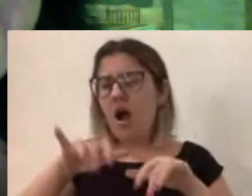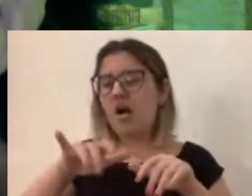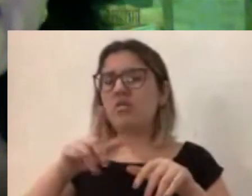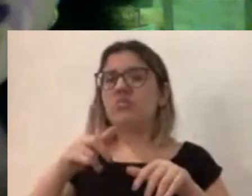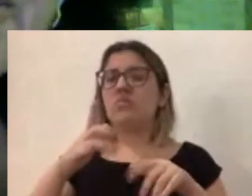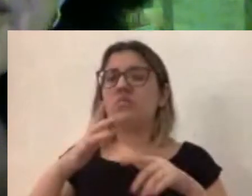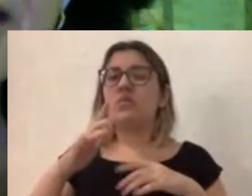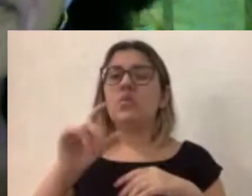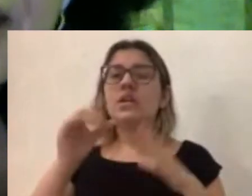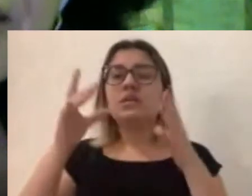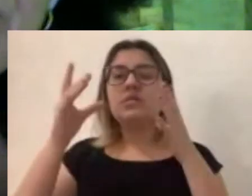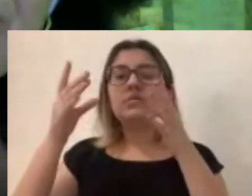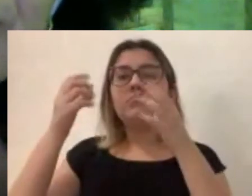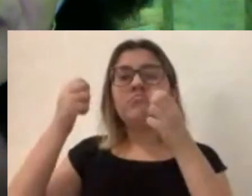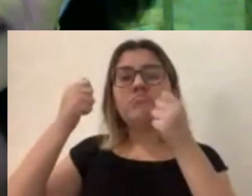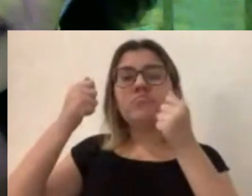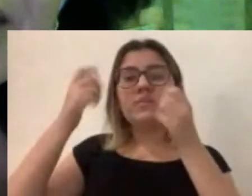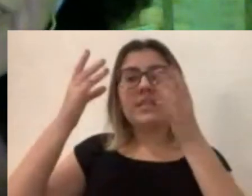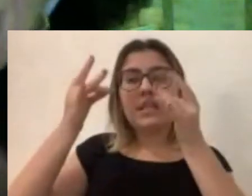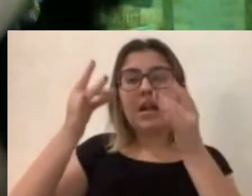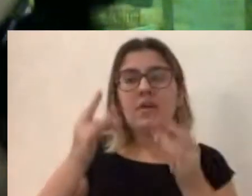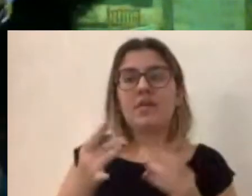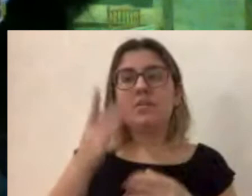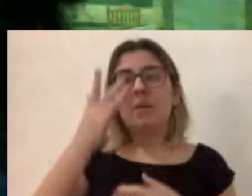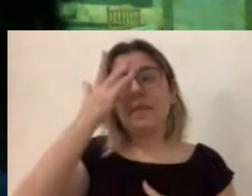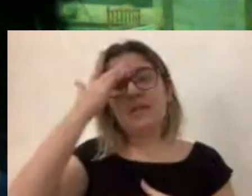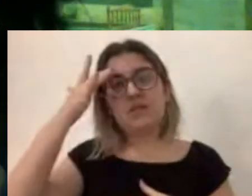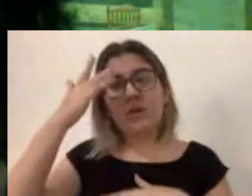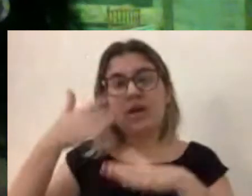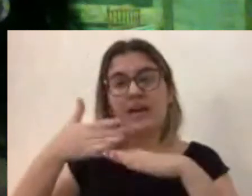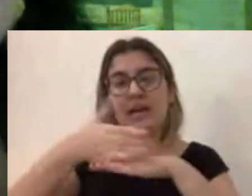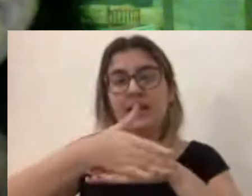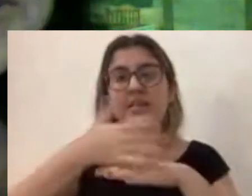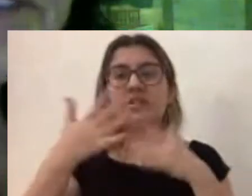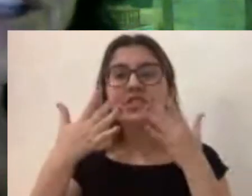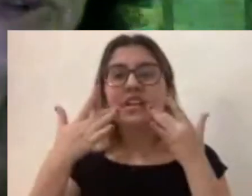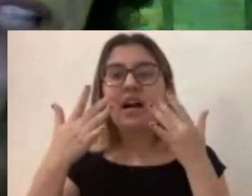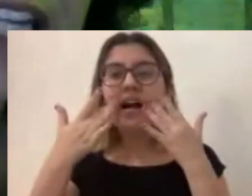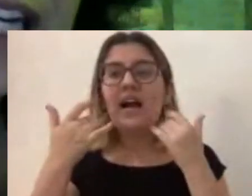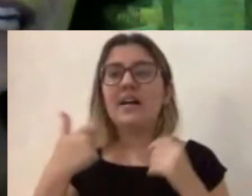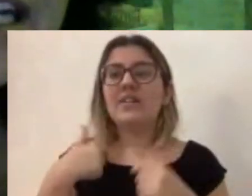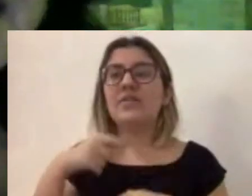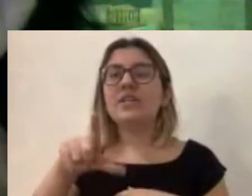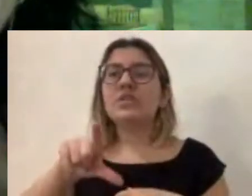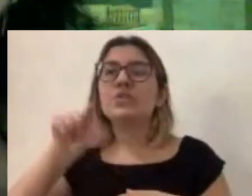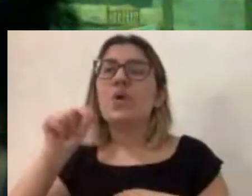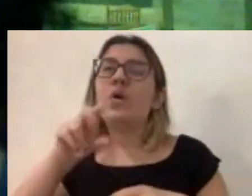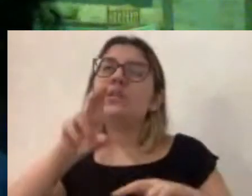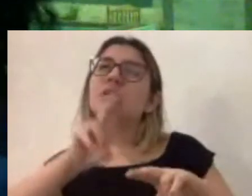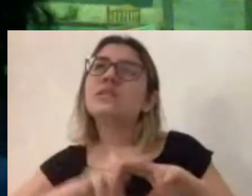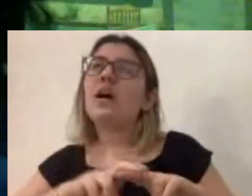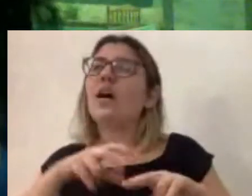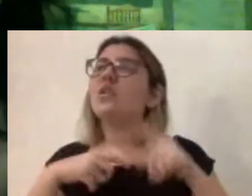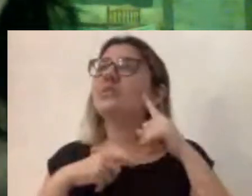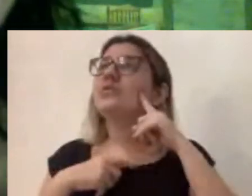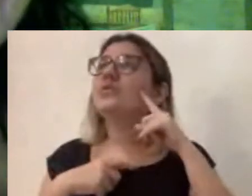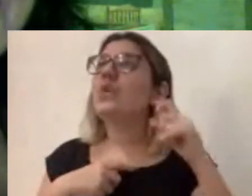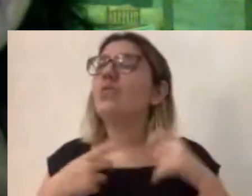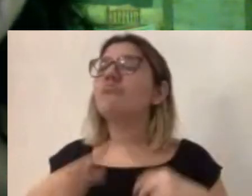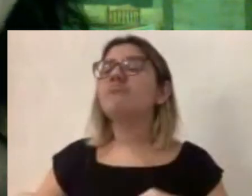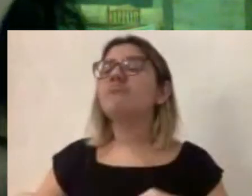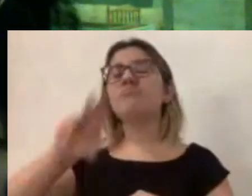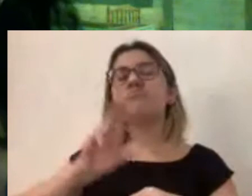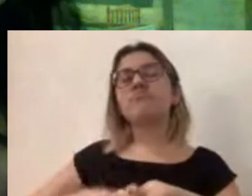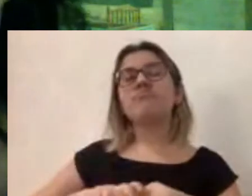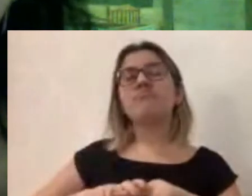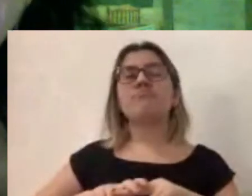E ela está descrevendo que o público está entrando no teatro, que você vai escolher a poltrona, tararã, e tem o